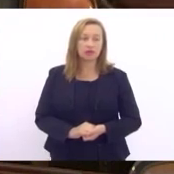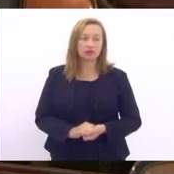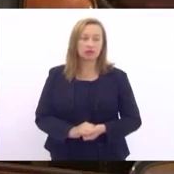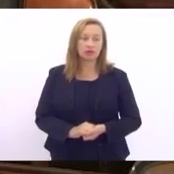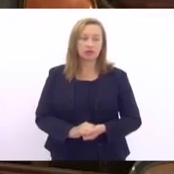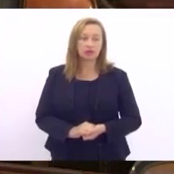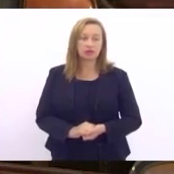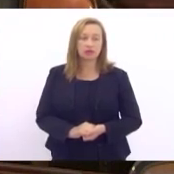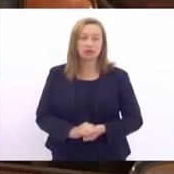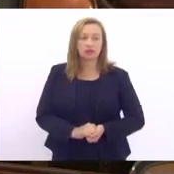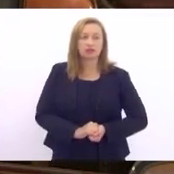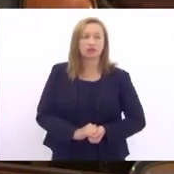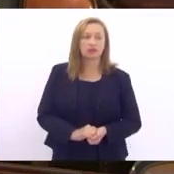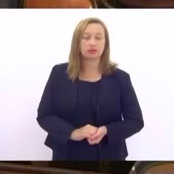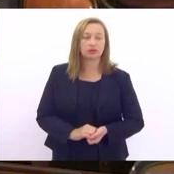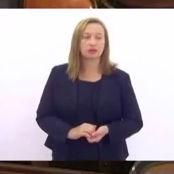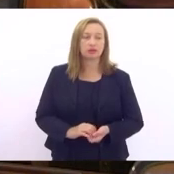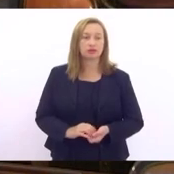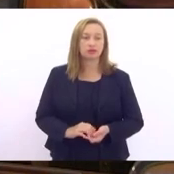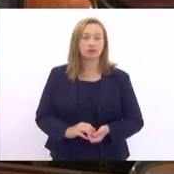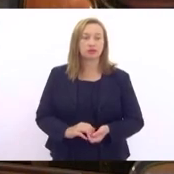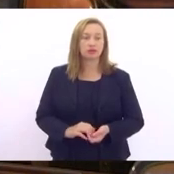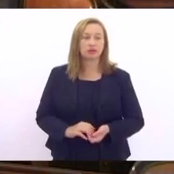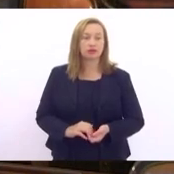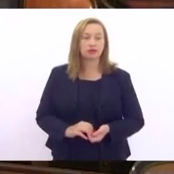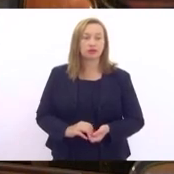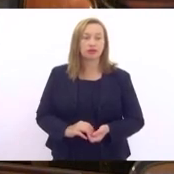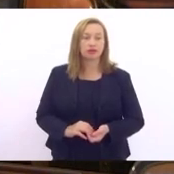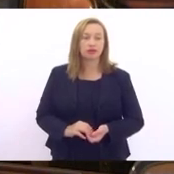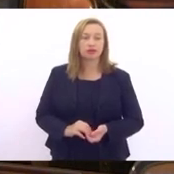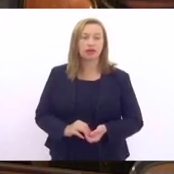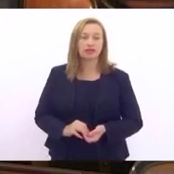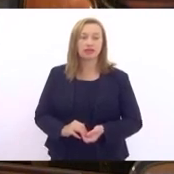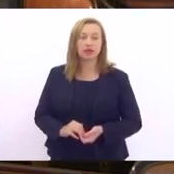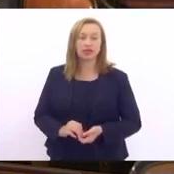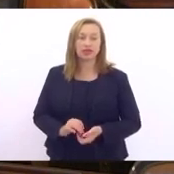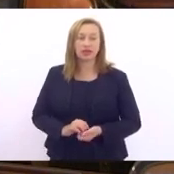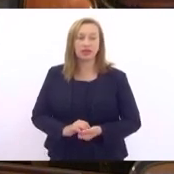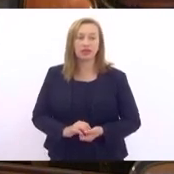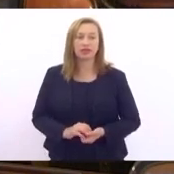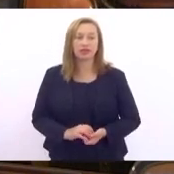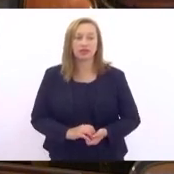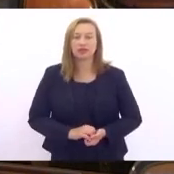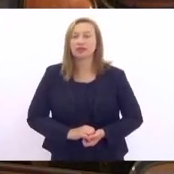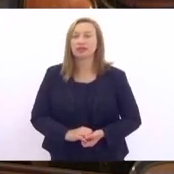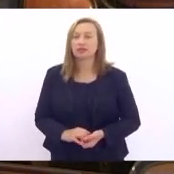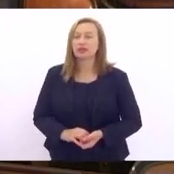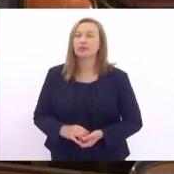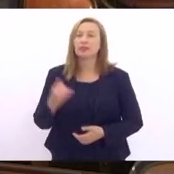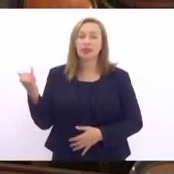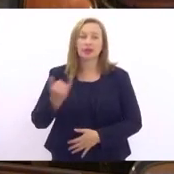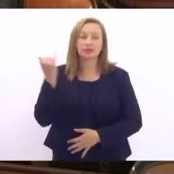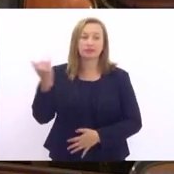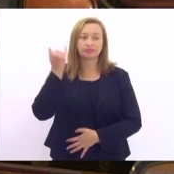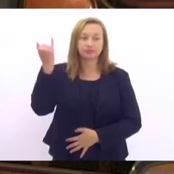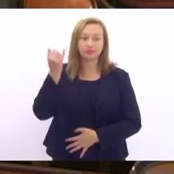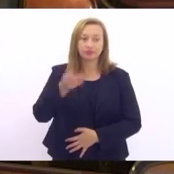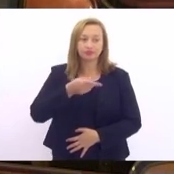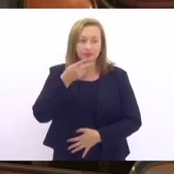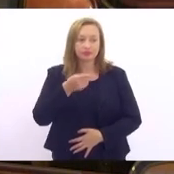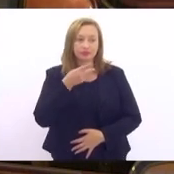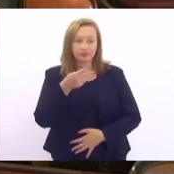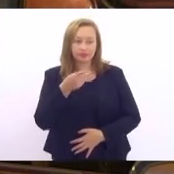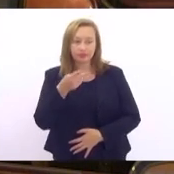Senhora presidenta, deputada Tiaju, muito importante falar de todas as políticas que a gente